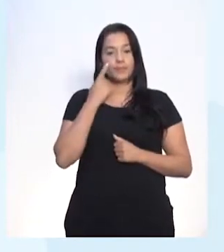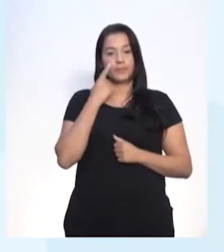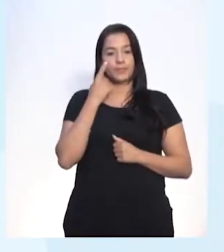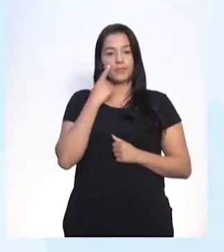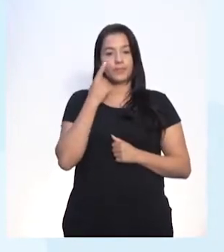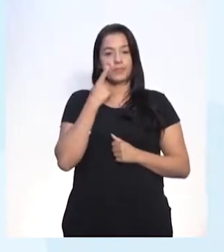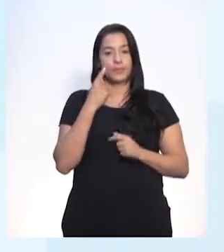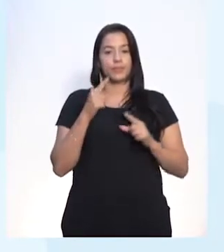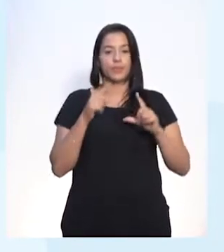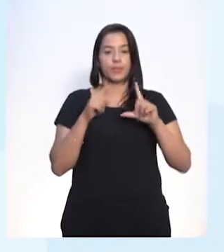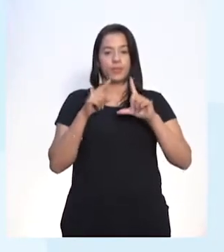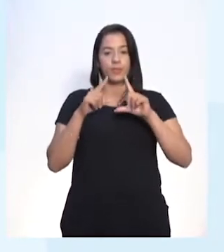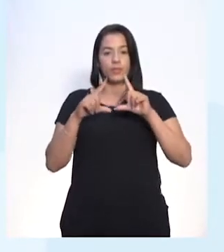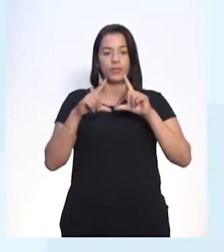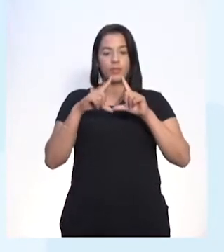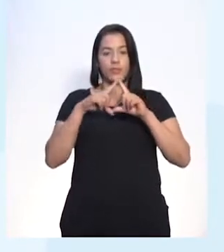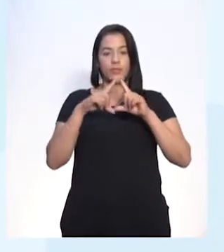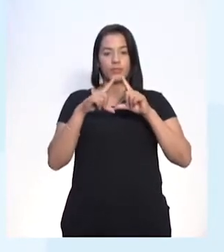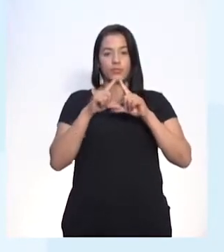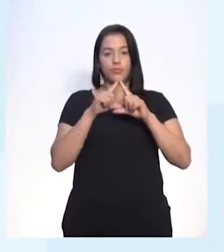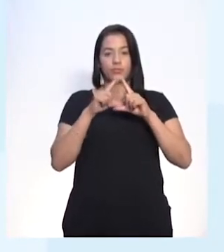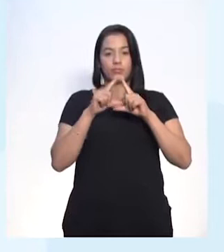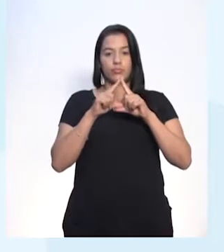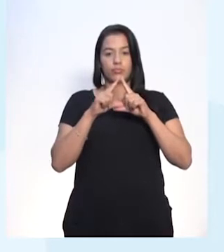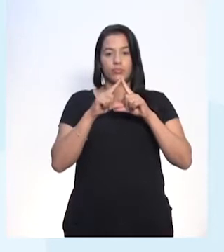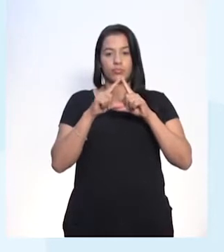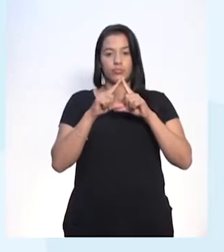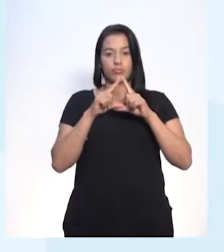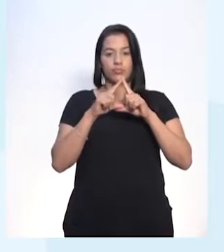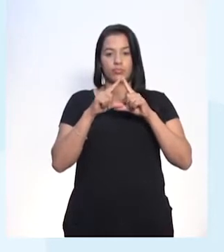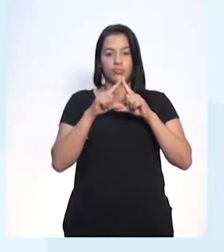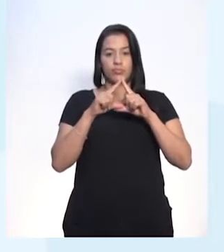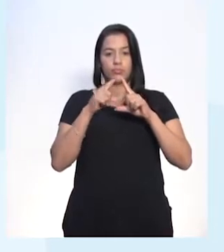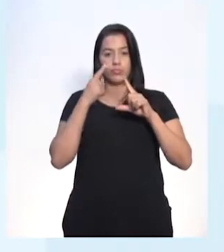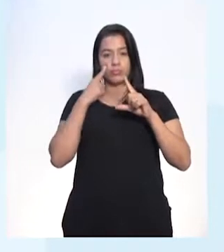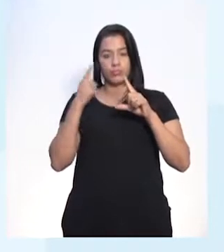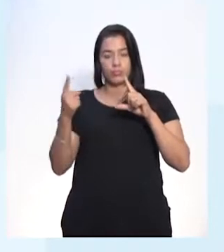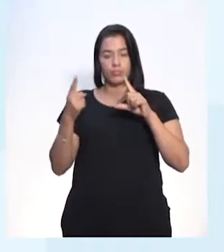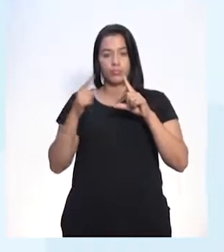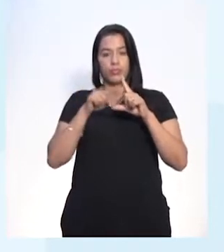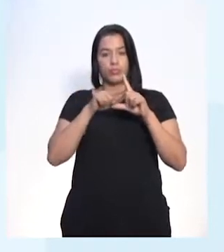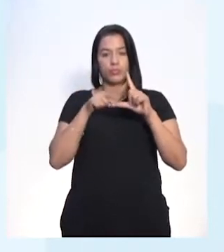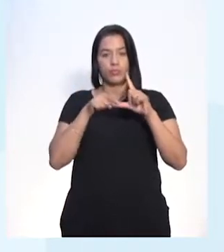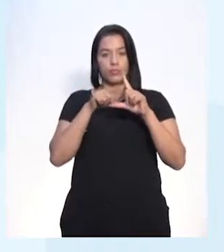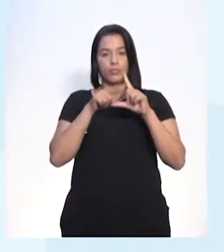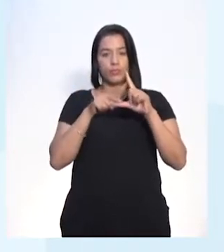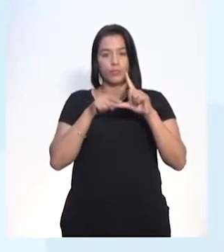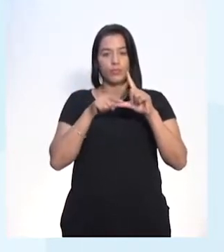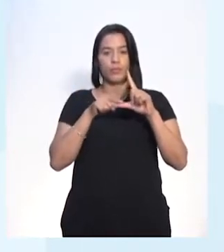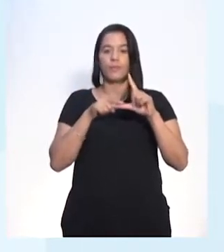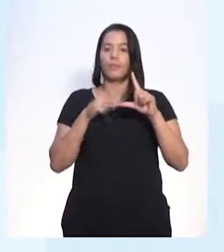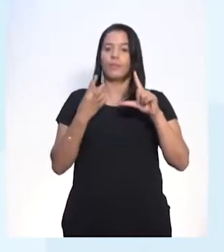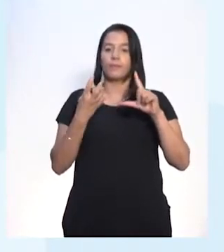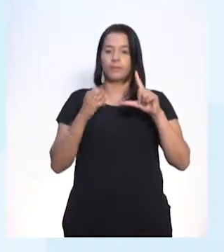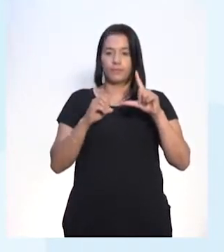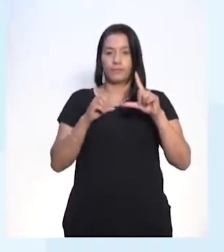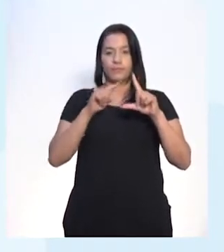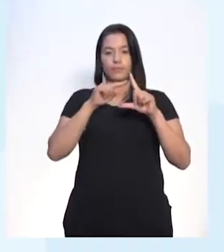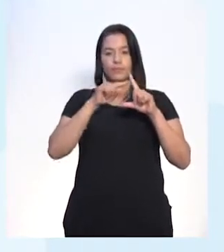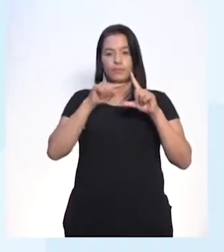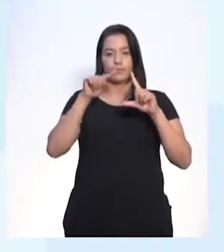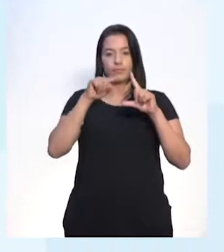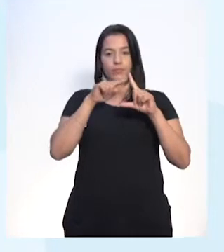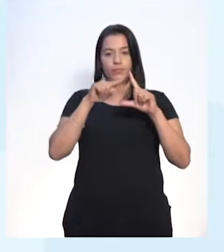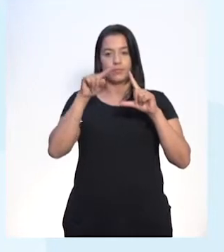dois são catetos. O 10 forma o ângulo alfa e o 8 forma